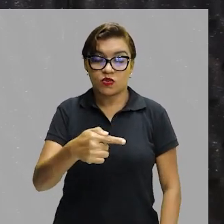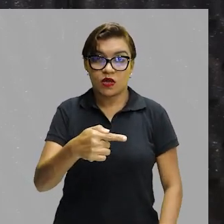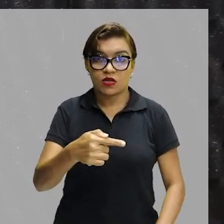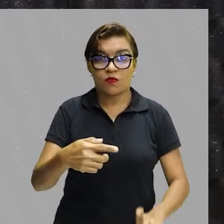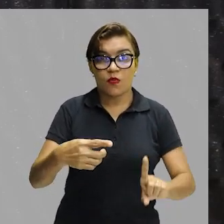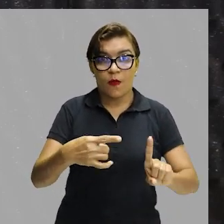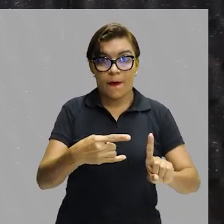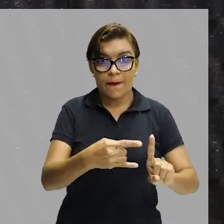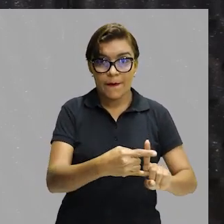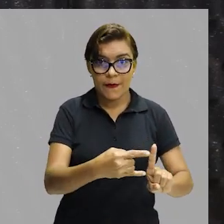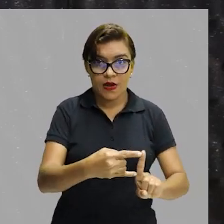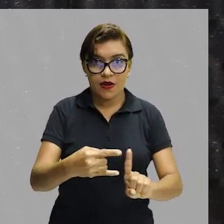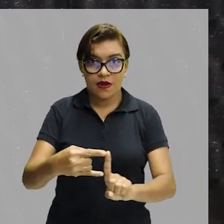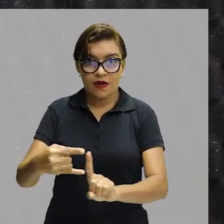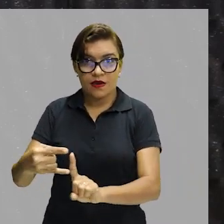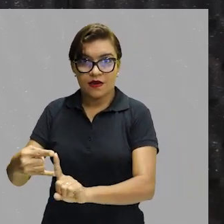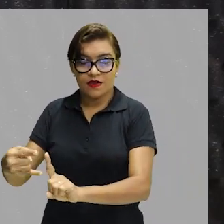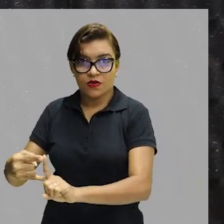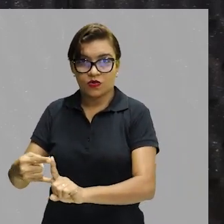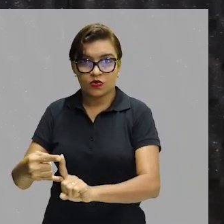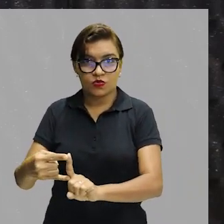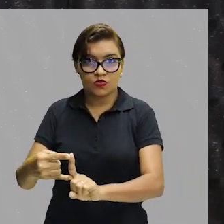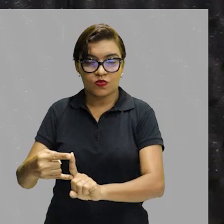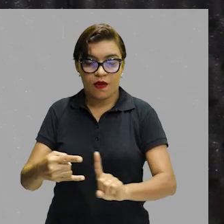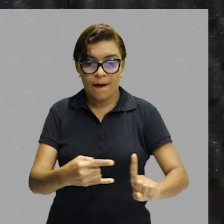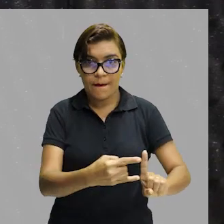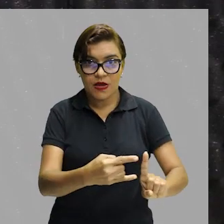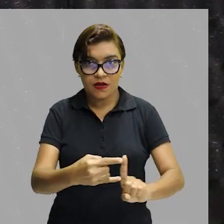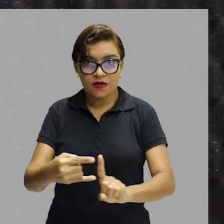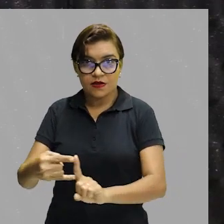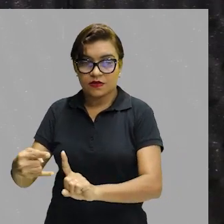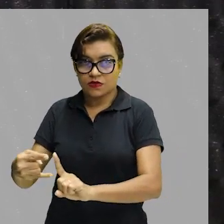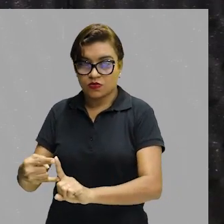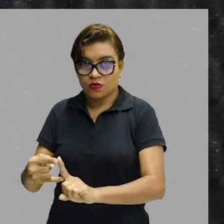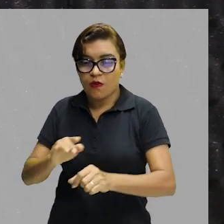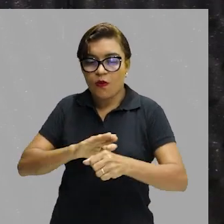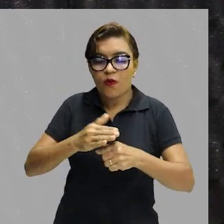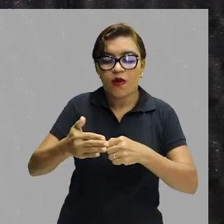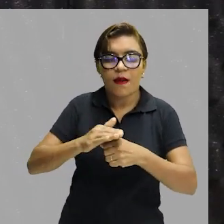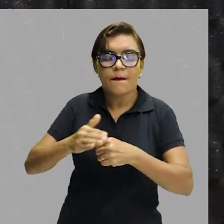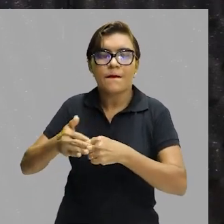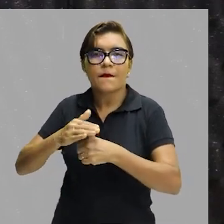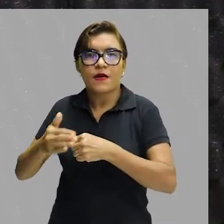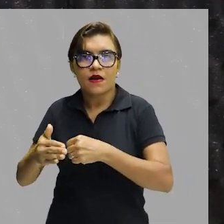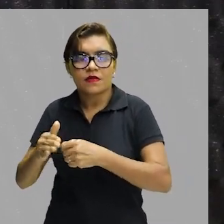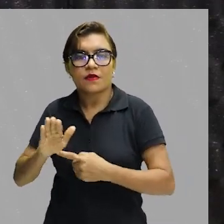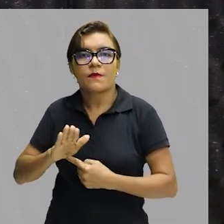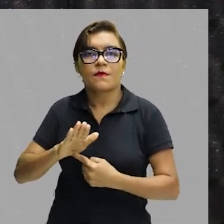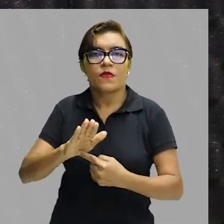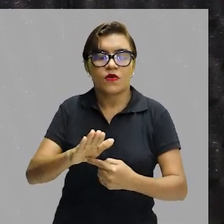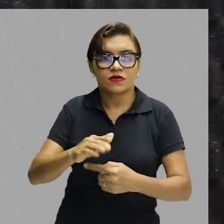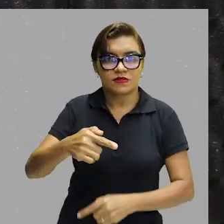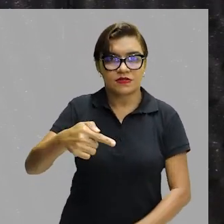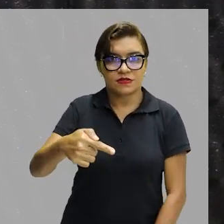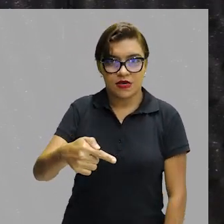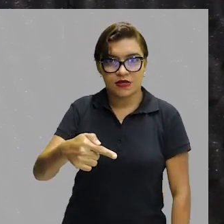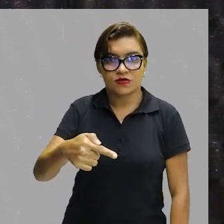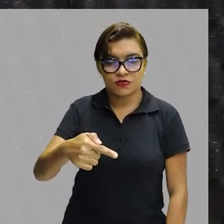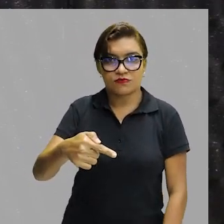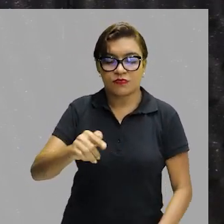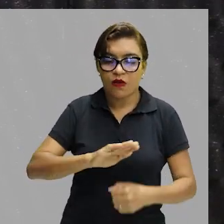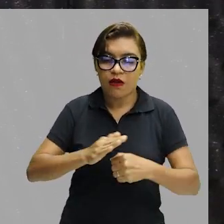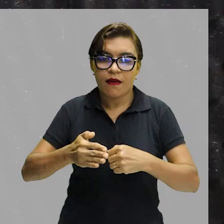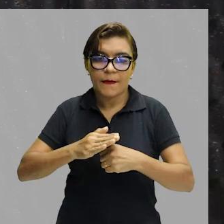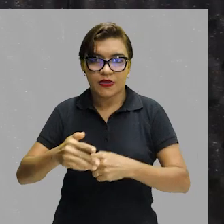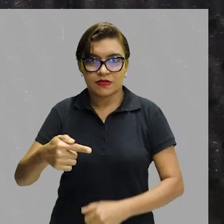camadas eletrônicas. E o máximo de camadas ou o máximo de períodos possíveis são 7. Então, nós temos 7